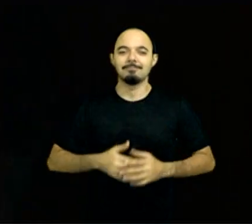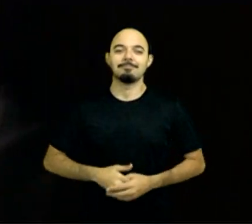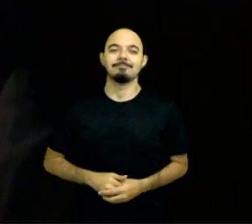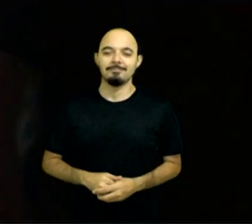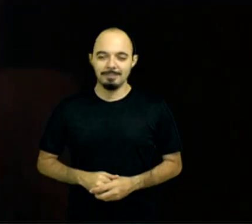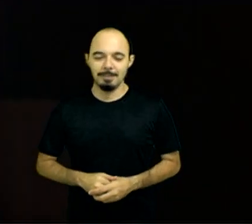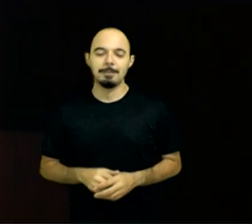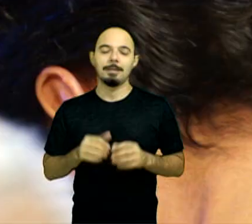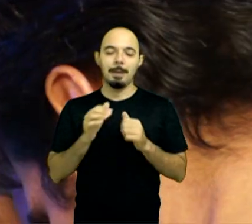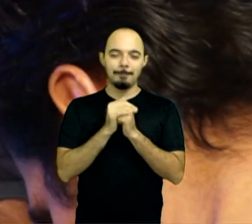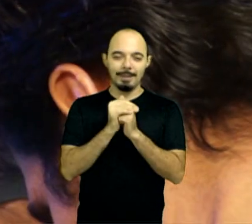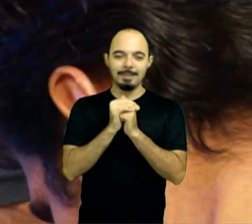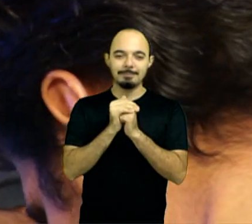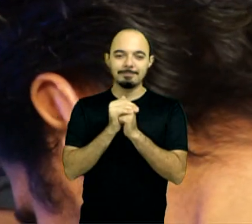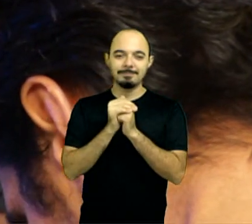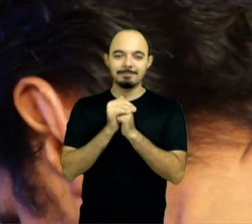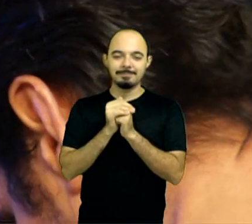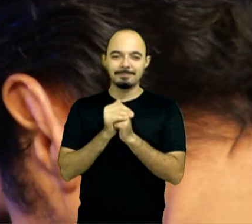Amém.